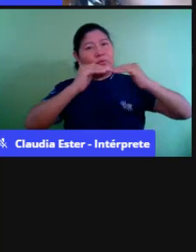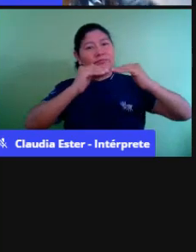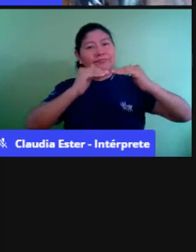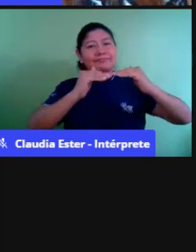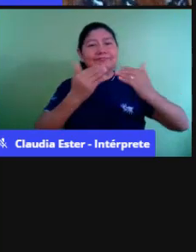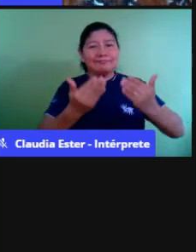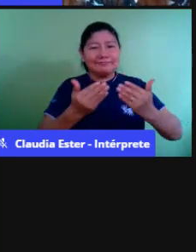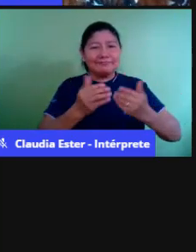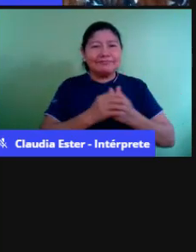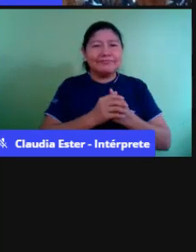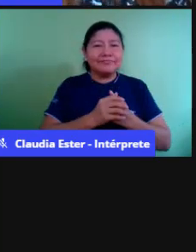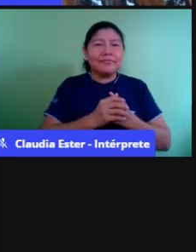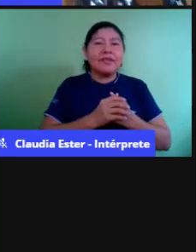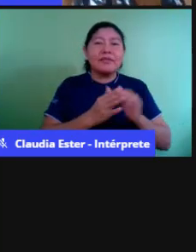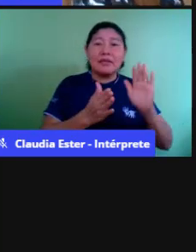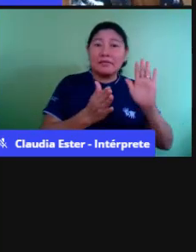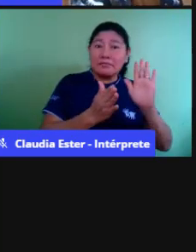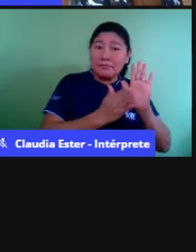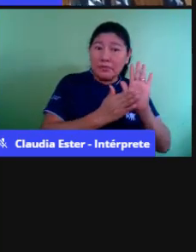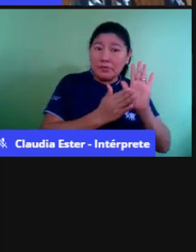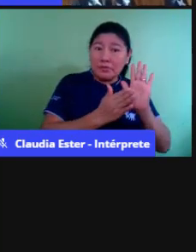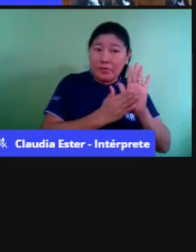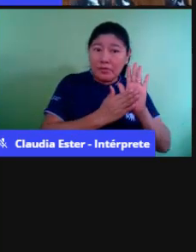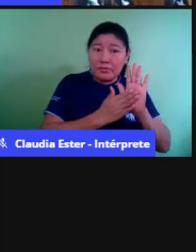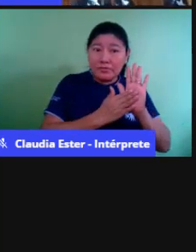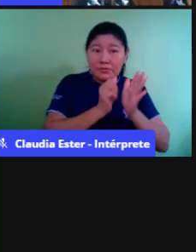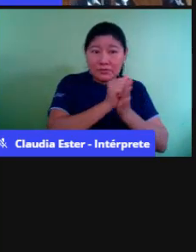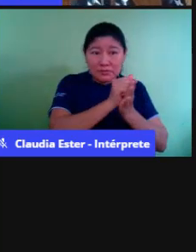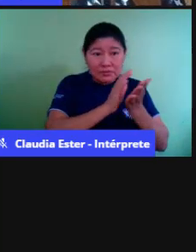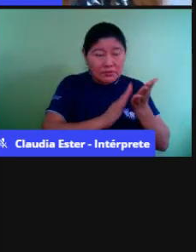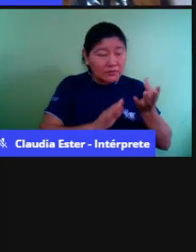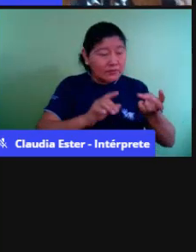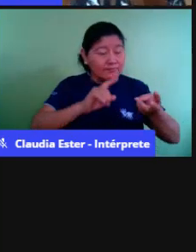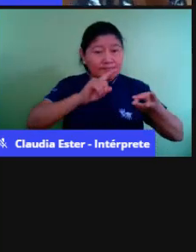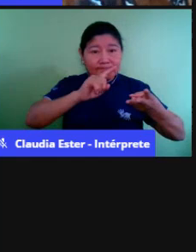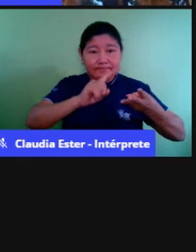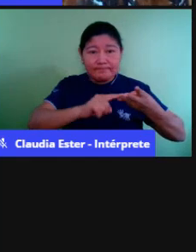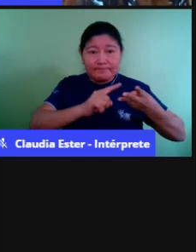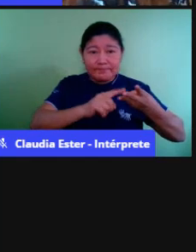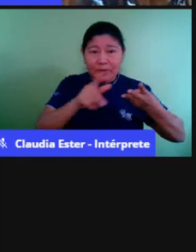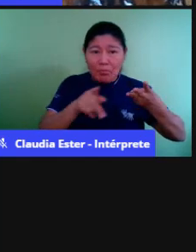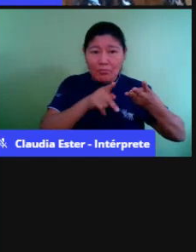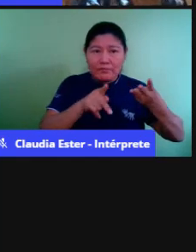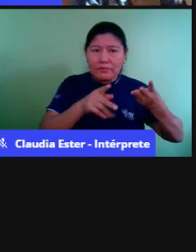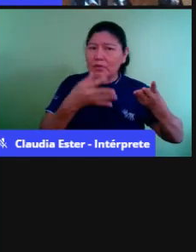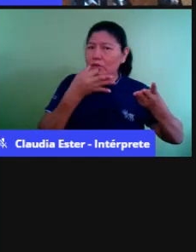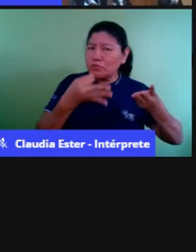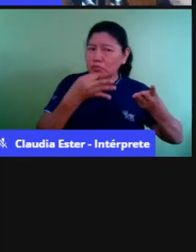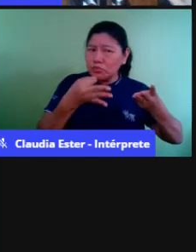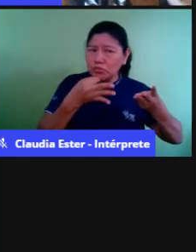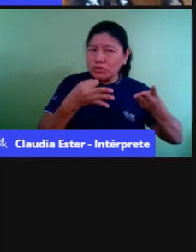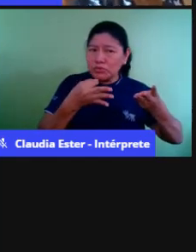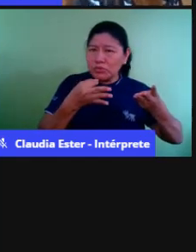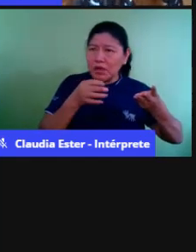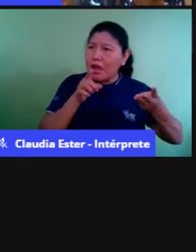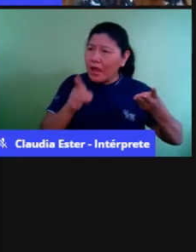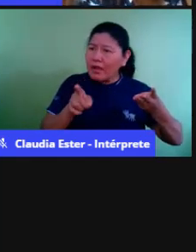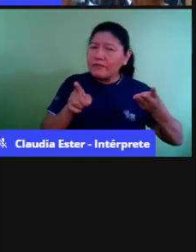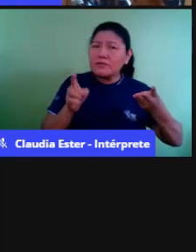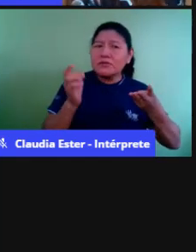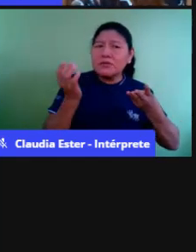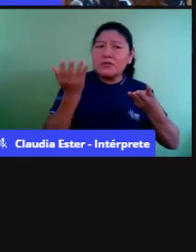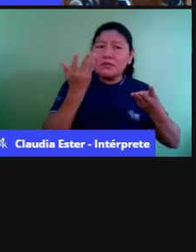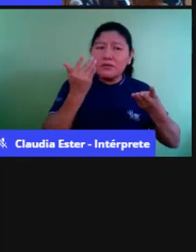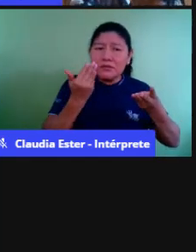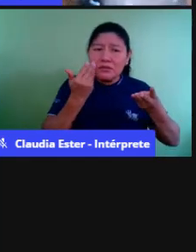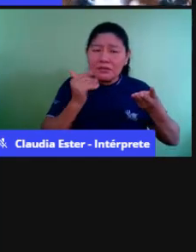Então, nesse tipo de proposta, o professor ele poderá sugerir a essa criança, por exemplo, desenhar um super-herói criado